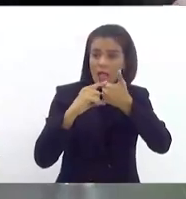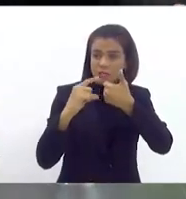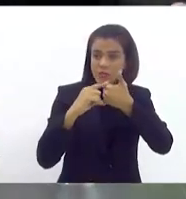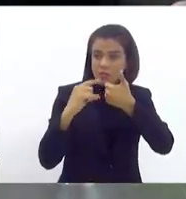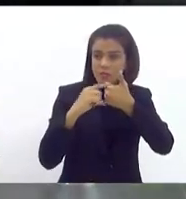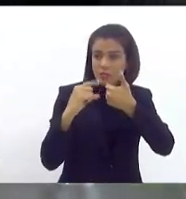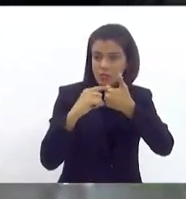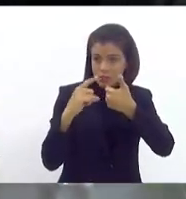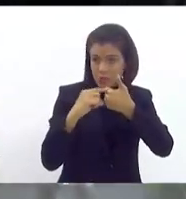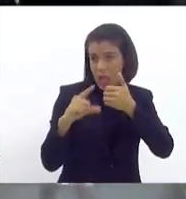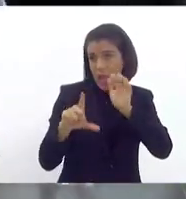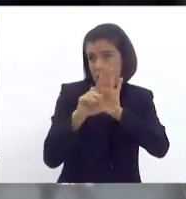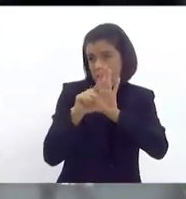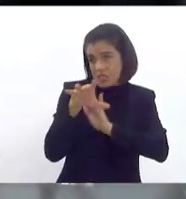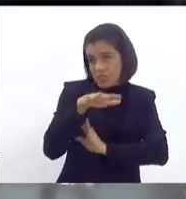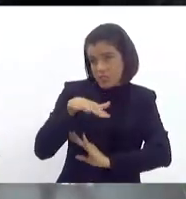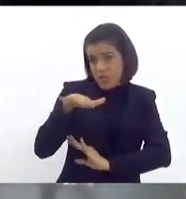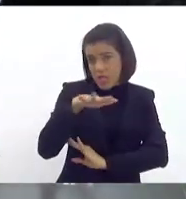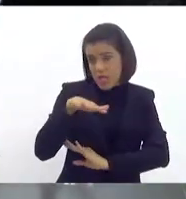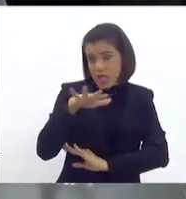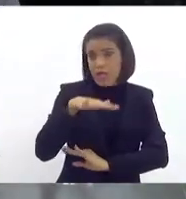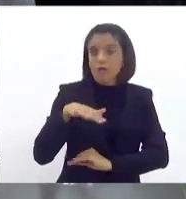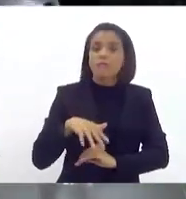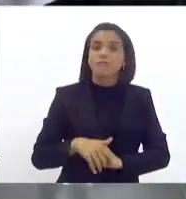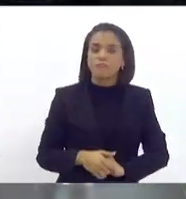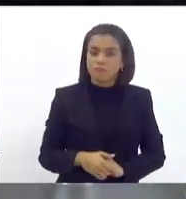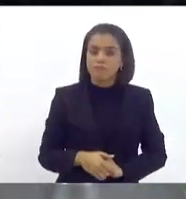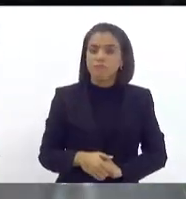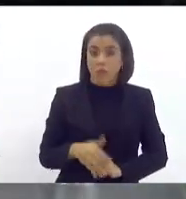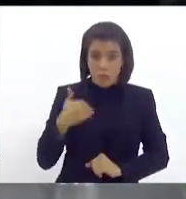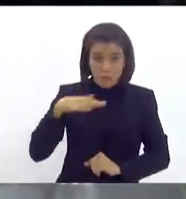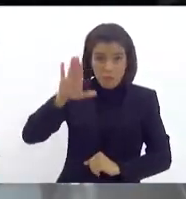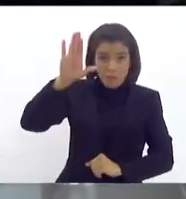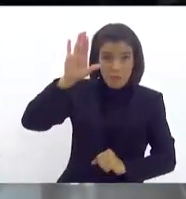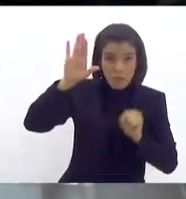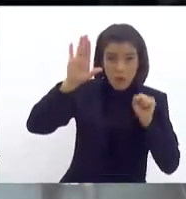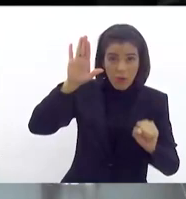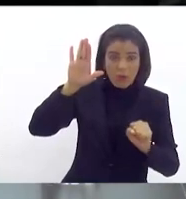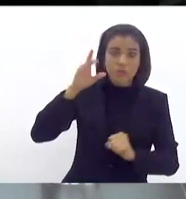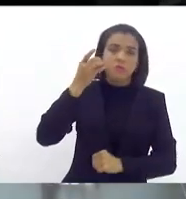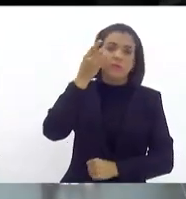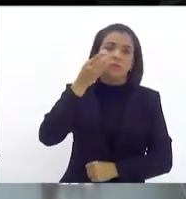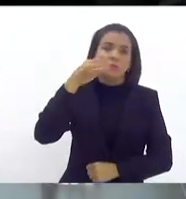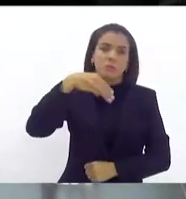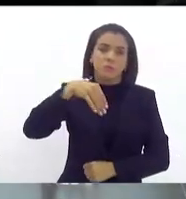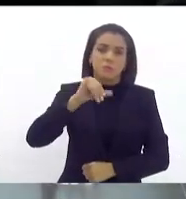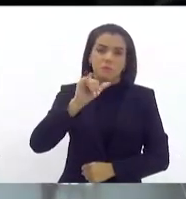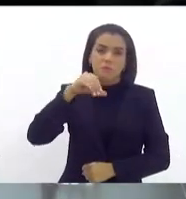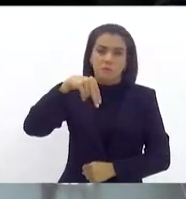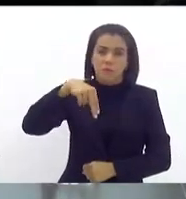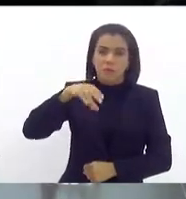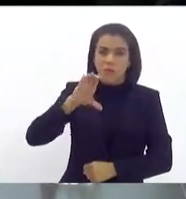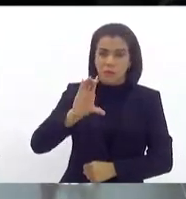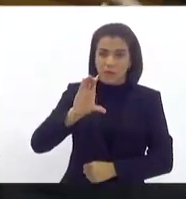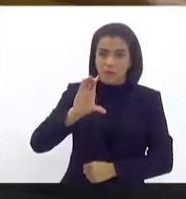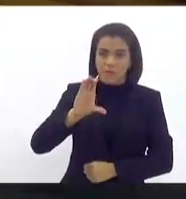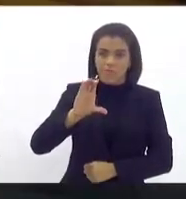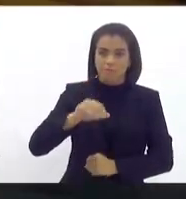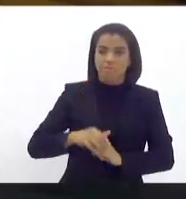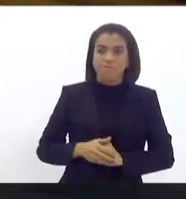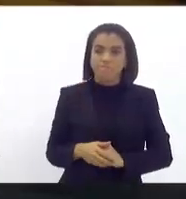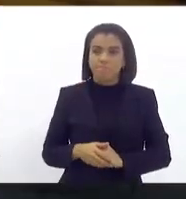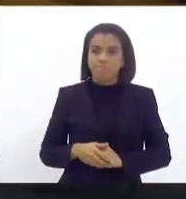Acrescentando na lei geral esse artigo. Vossa Excelência me permite, presidente. Presidente constitucionalista,